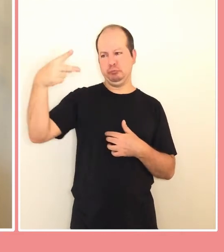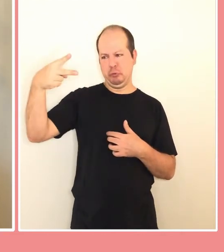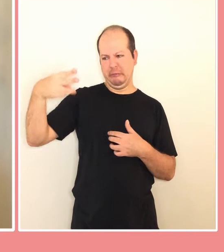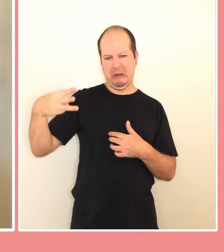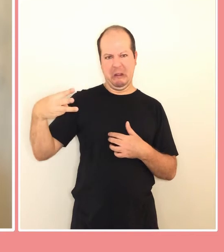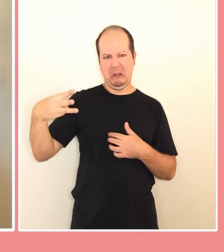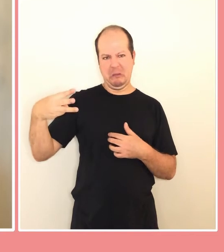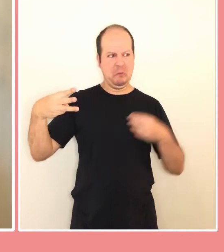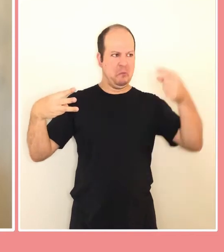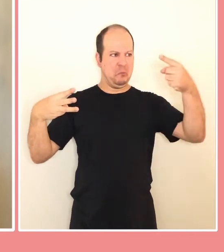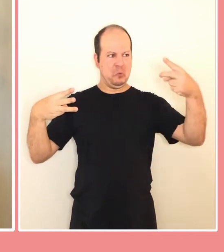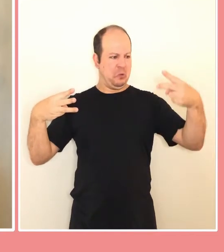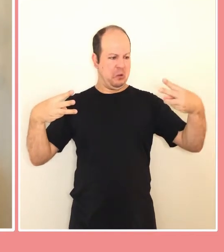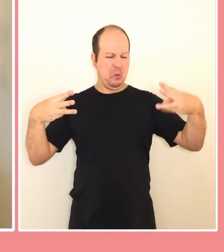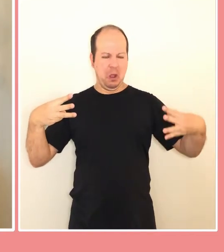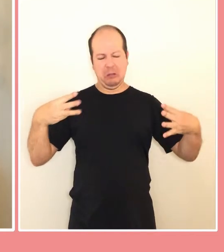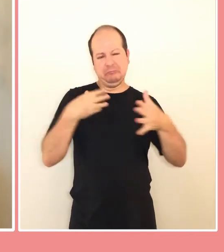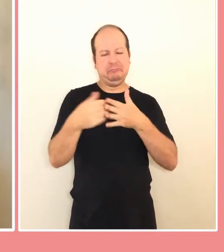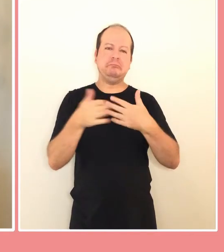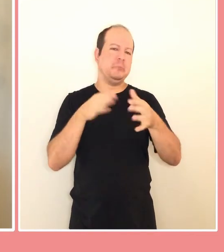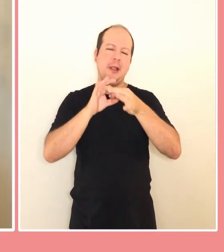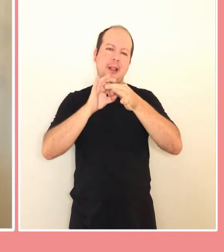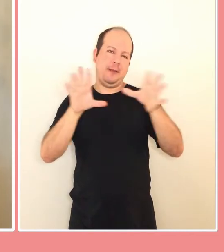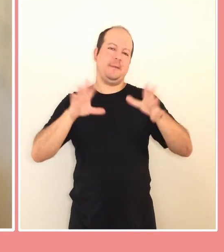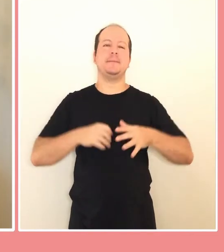três, fazer de formatos diferentes.